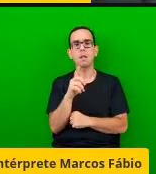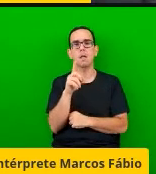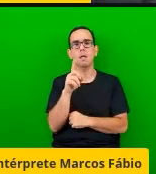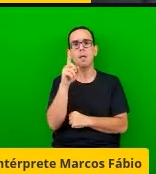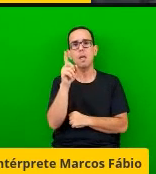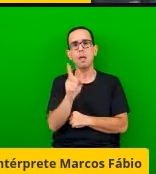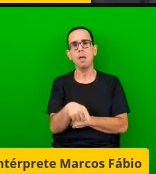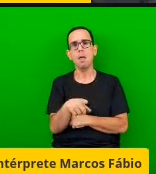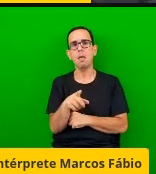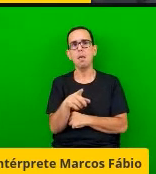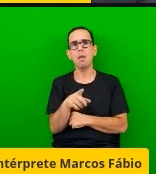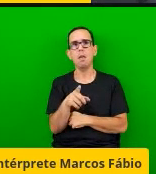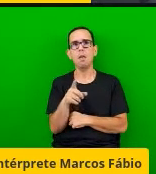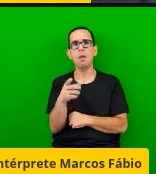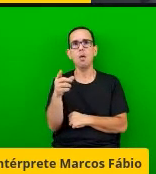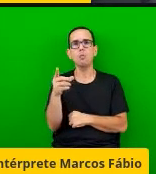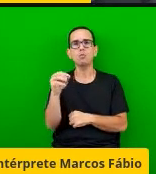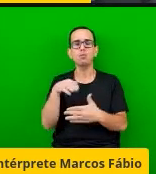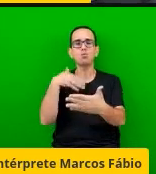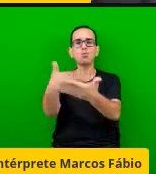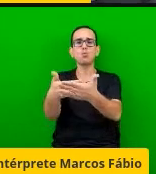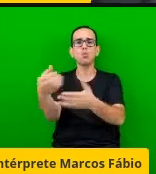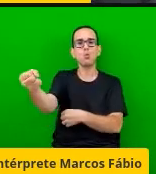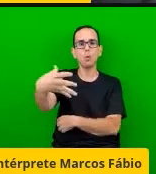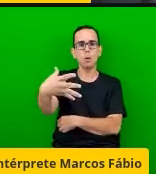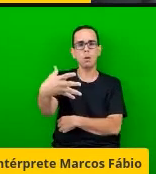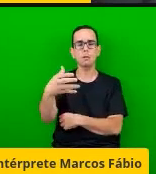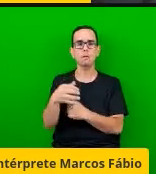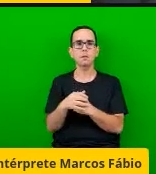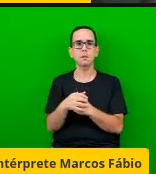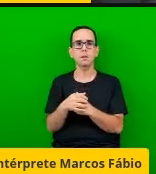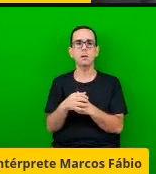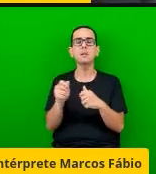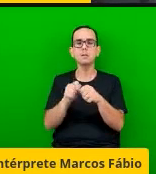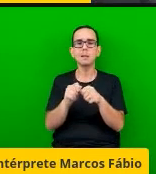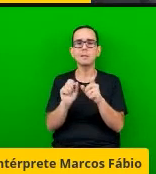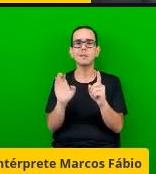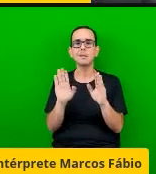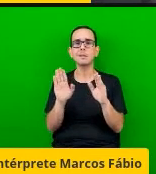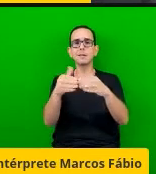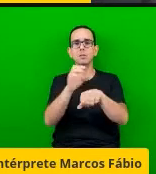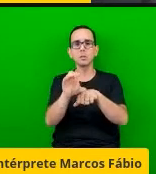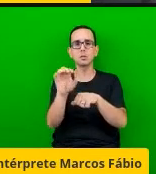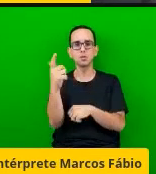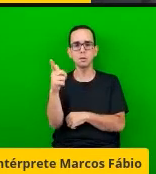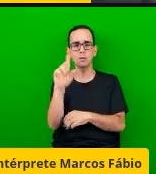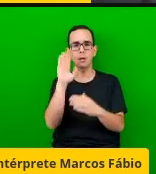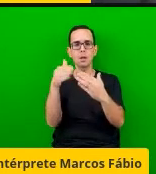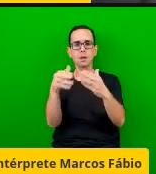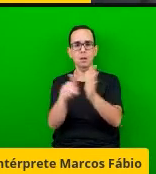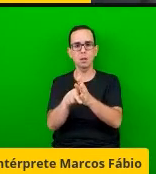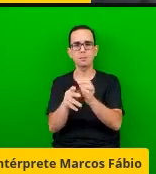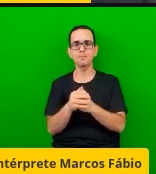bastante recentes, você pensar ali a linha a linha histórica de produção da ciência e da geografia em si,